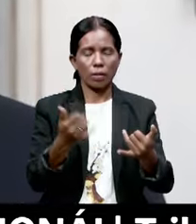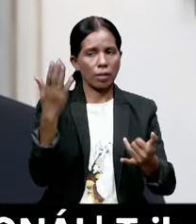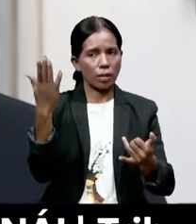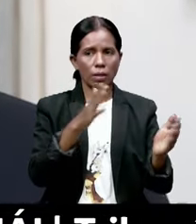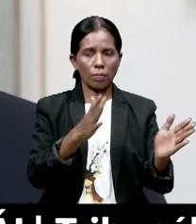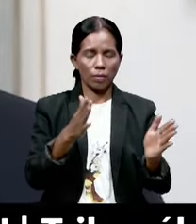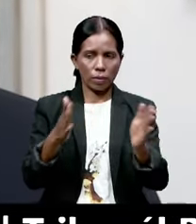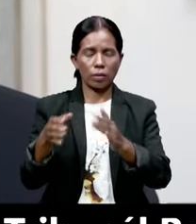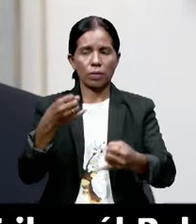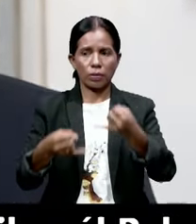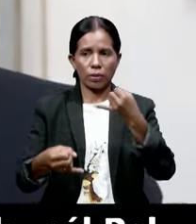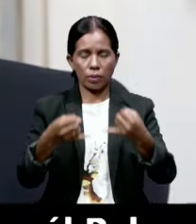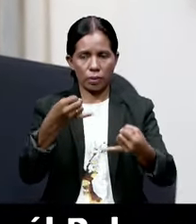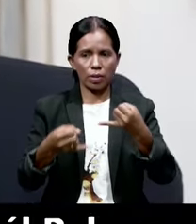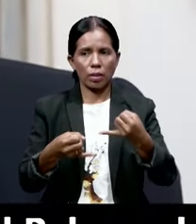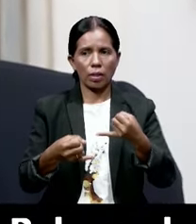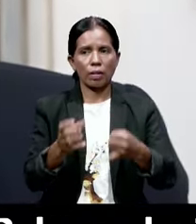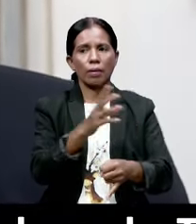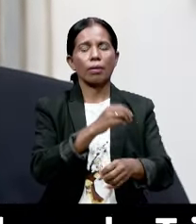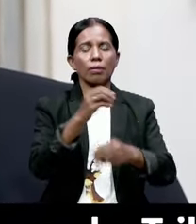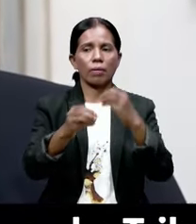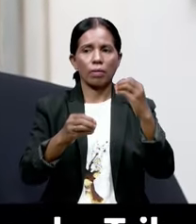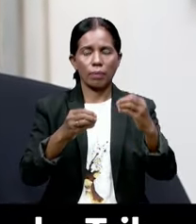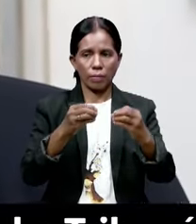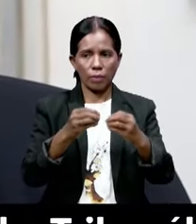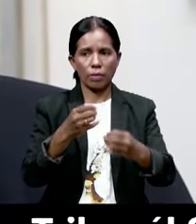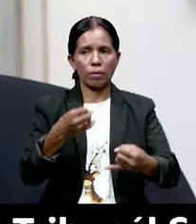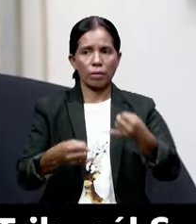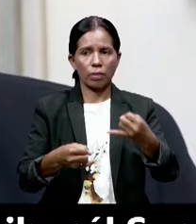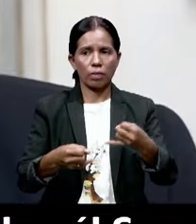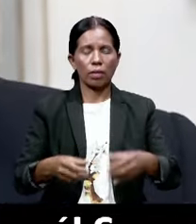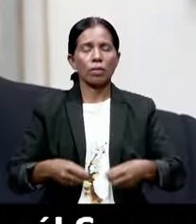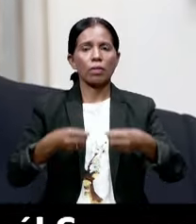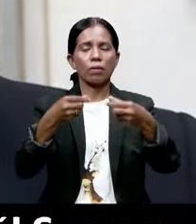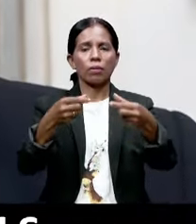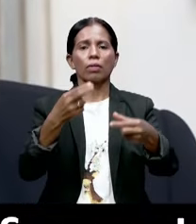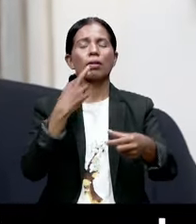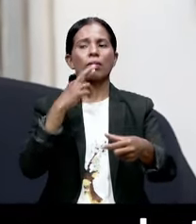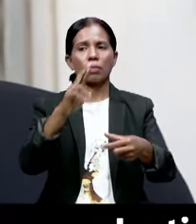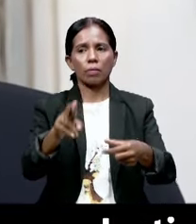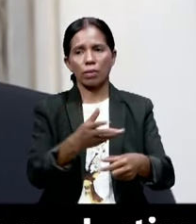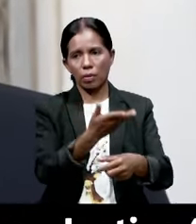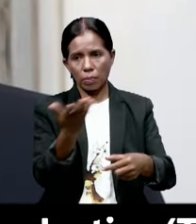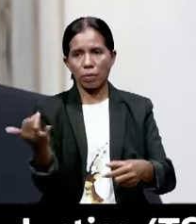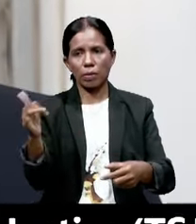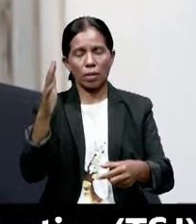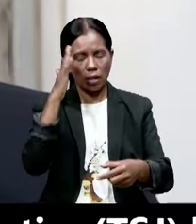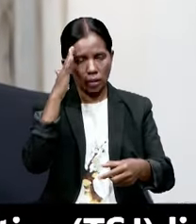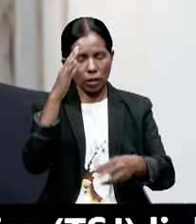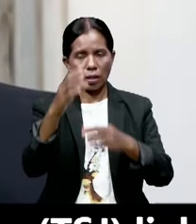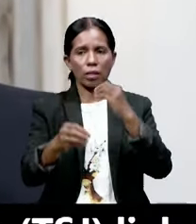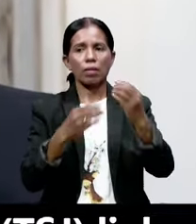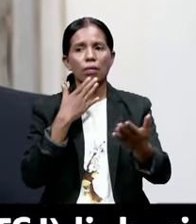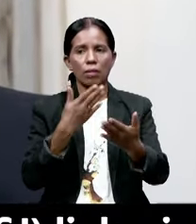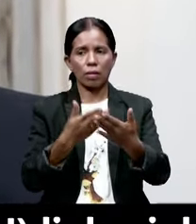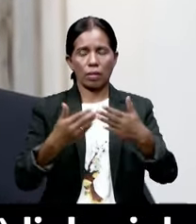justiça nenhuma. Com certeza, a justiça, se for resposta, vou ser até muito bem, que está aqui,